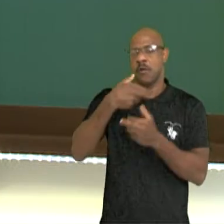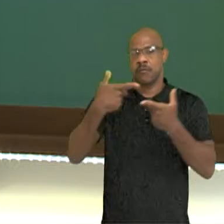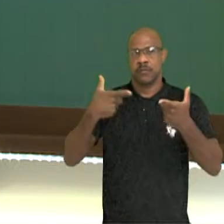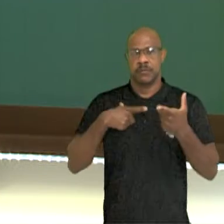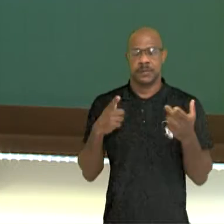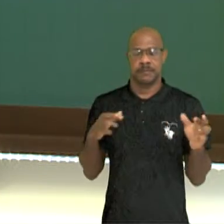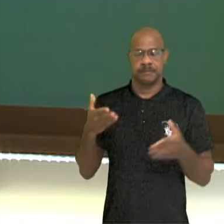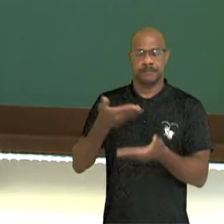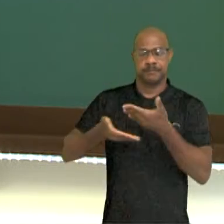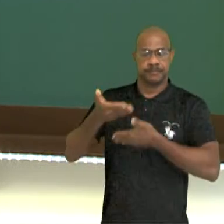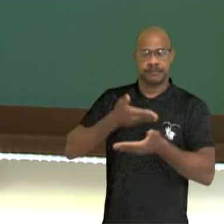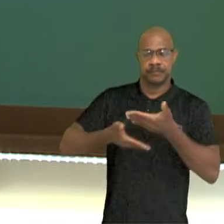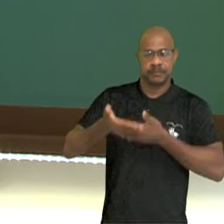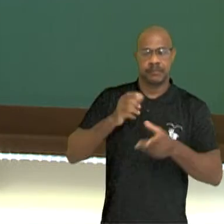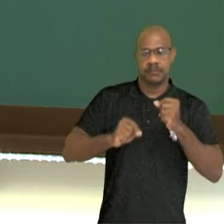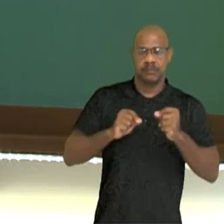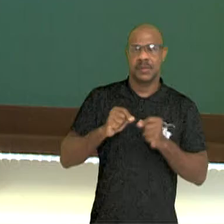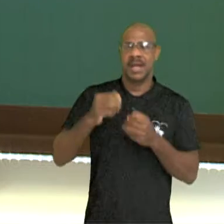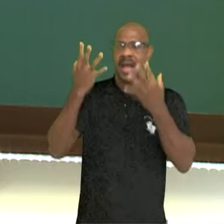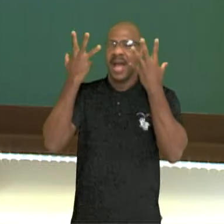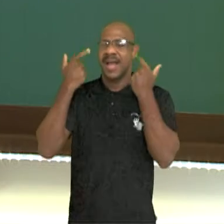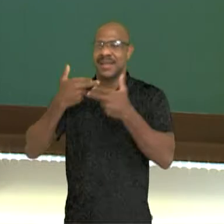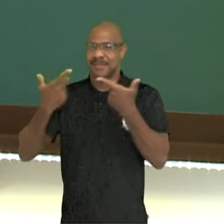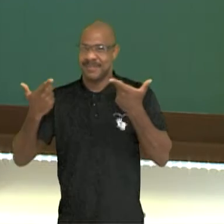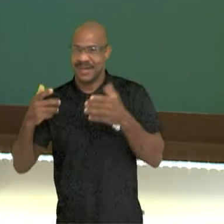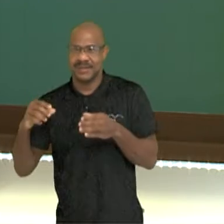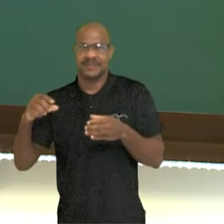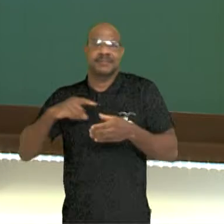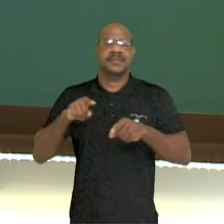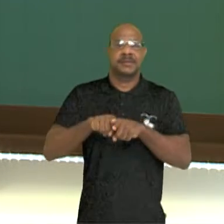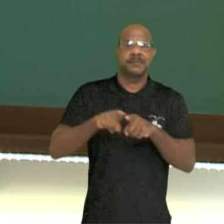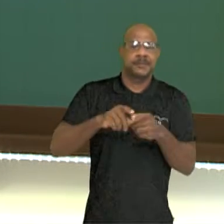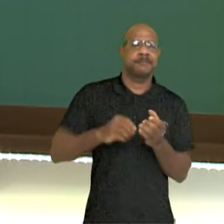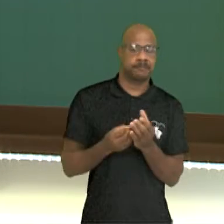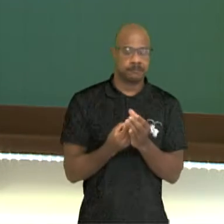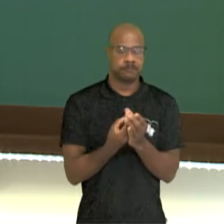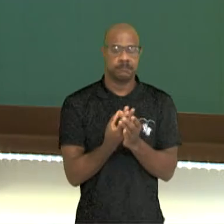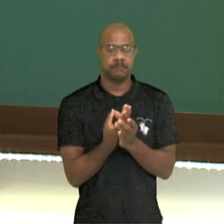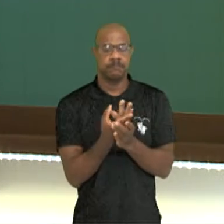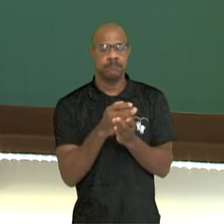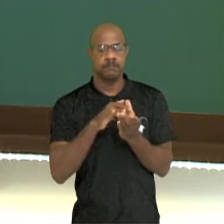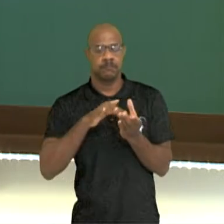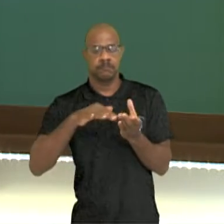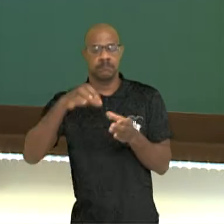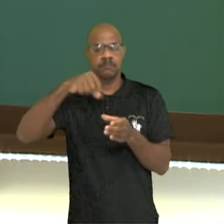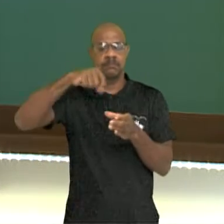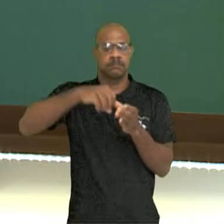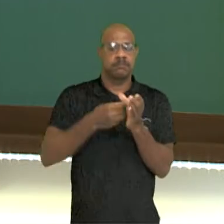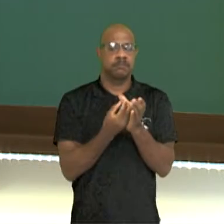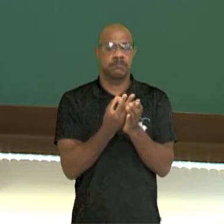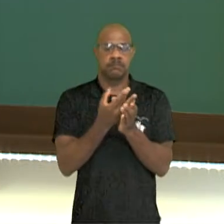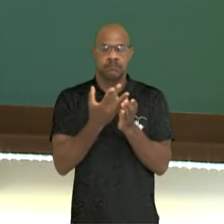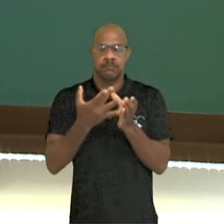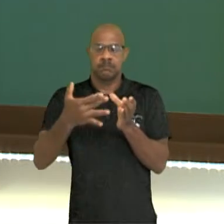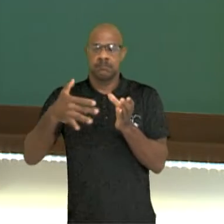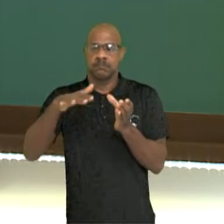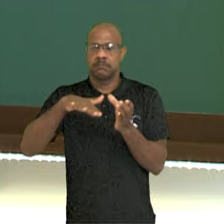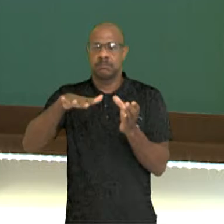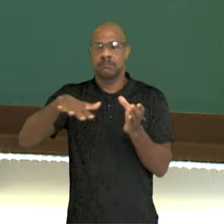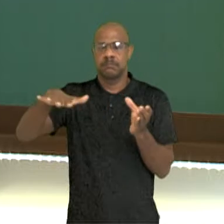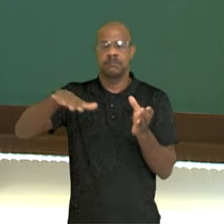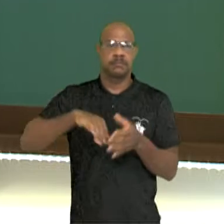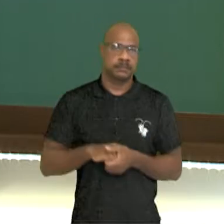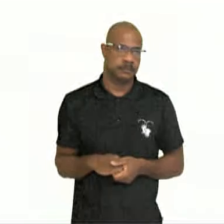as plantas, os polinizadores e os dispersores de sementes. E, em sua maioria, essa relação é